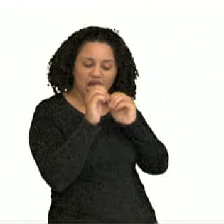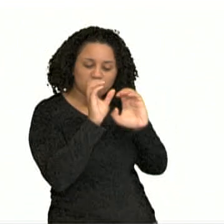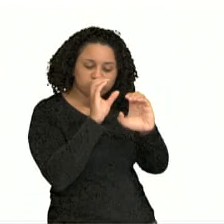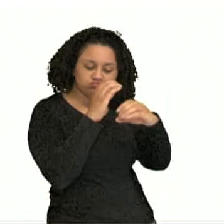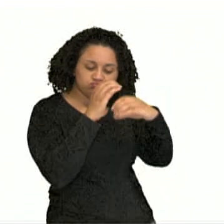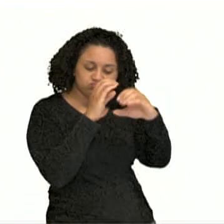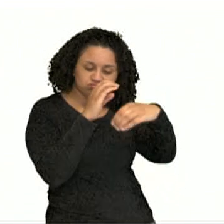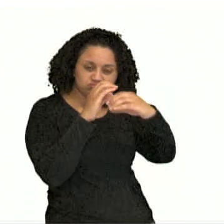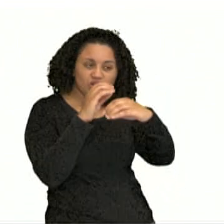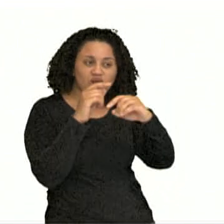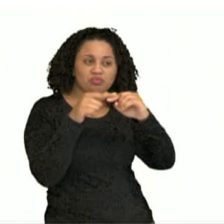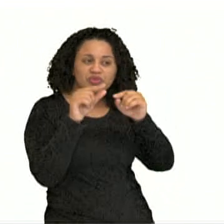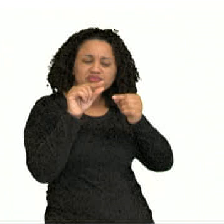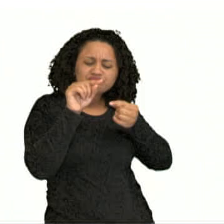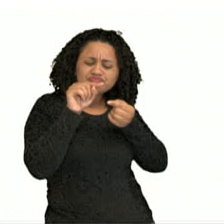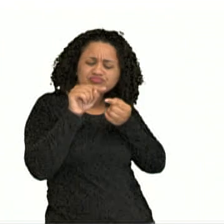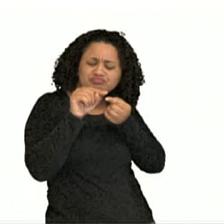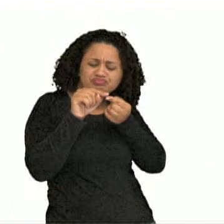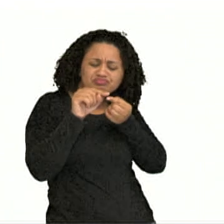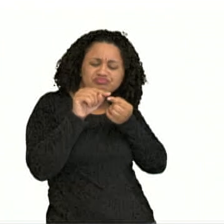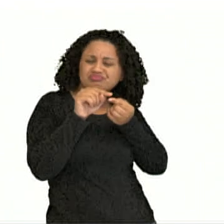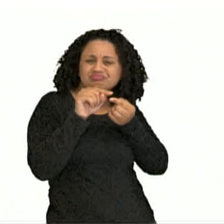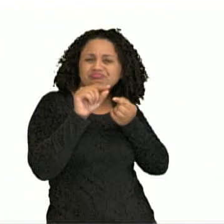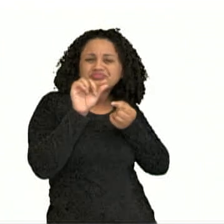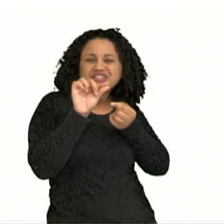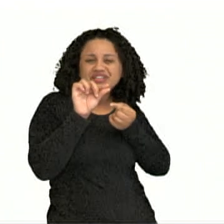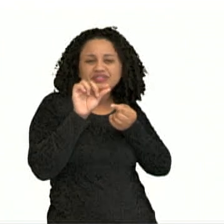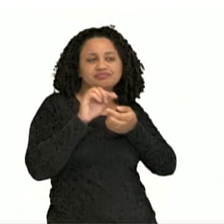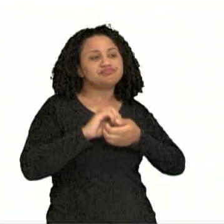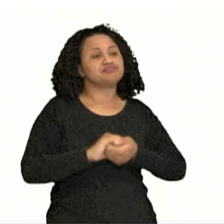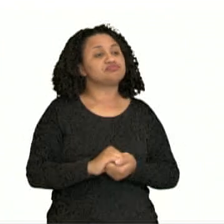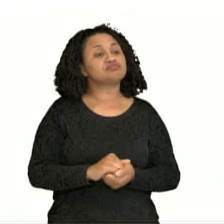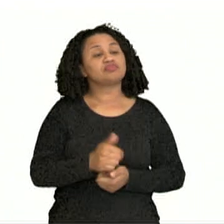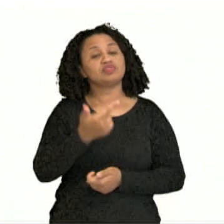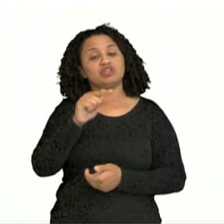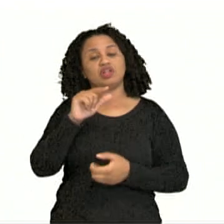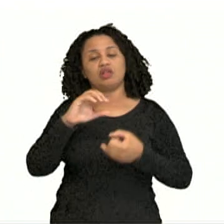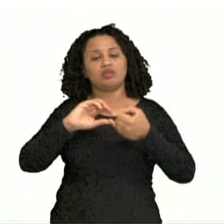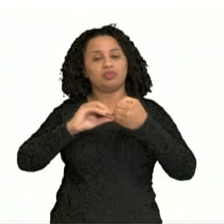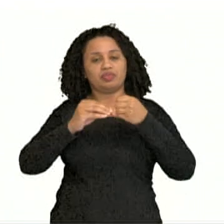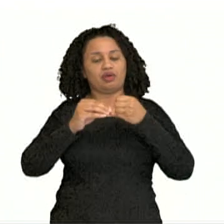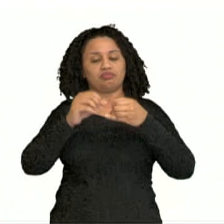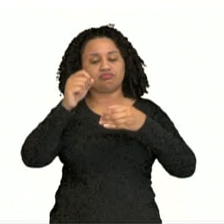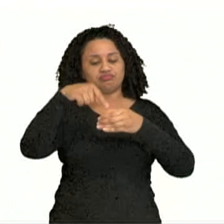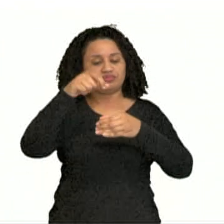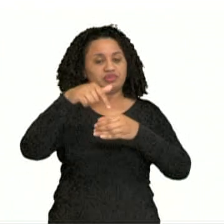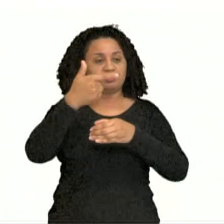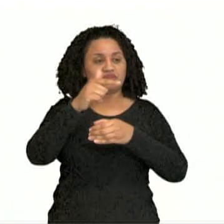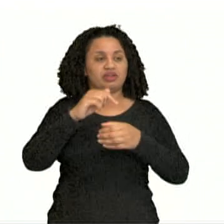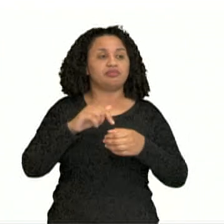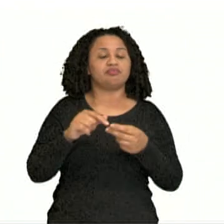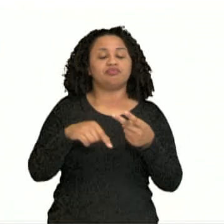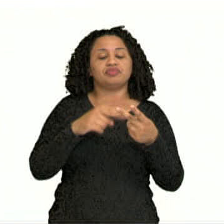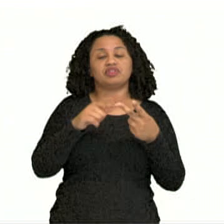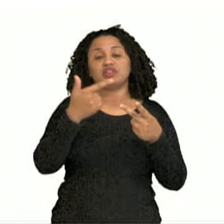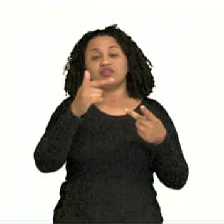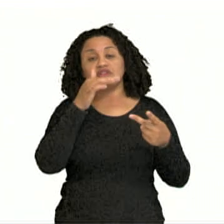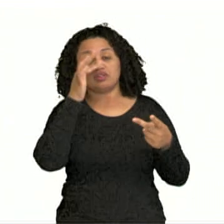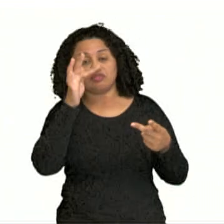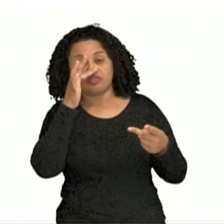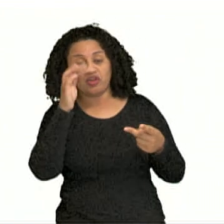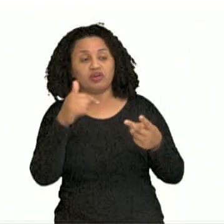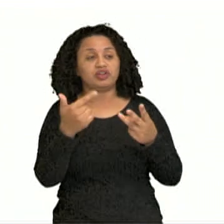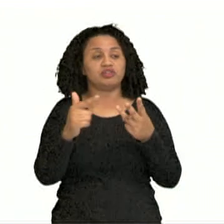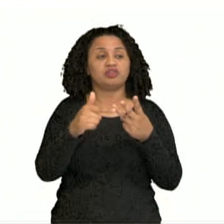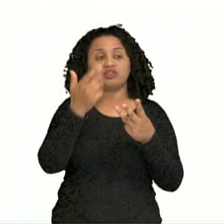porque ela tem centímetros de altura. Não possuem sementes. Não possuem nem flores e nem frutos. Ai,